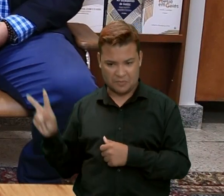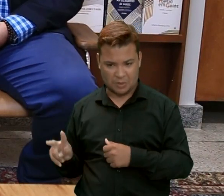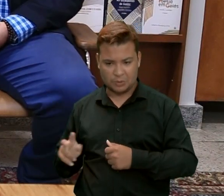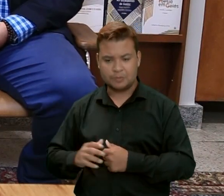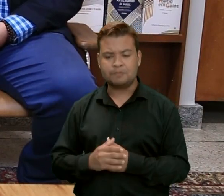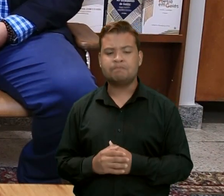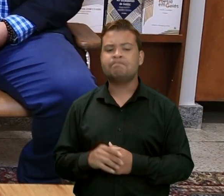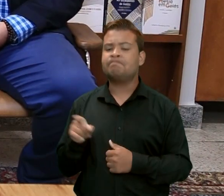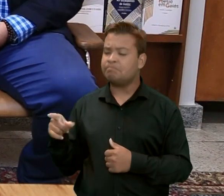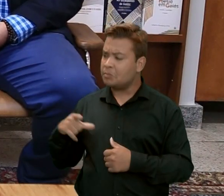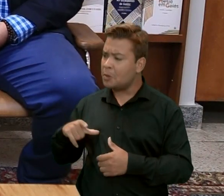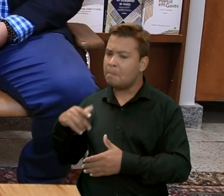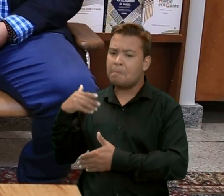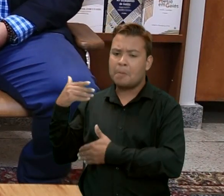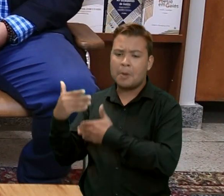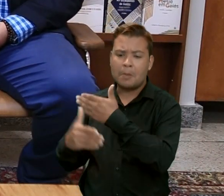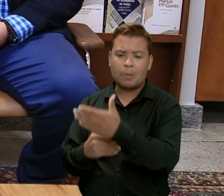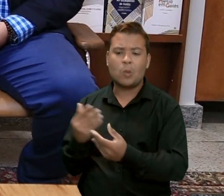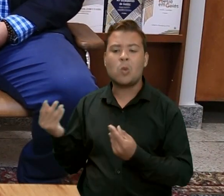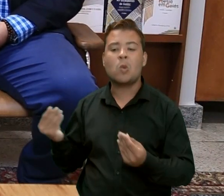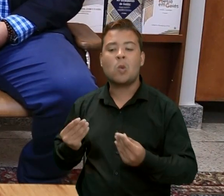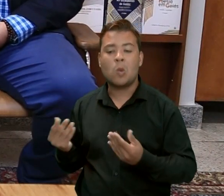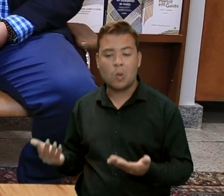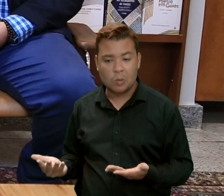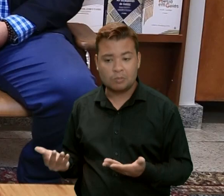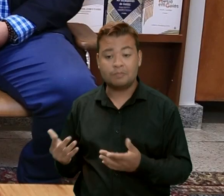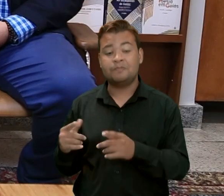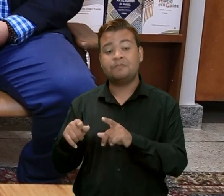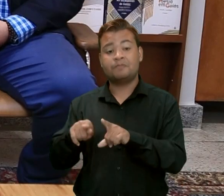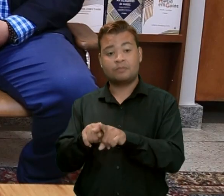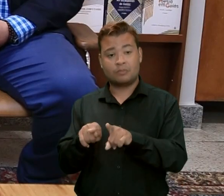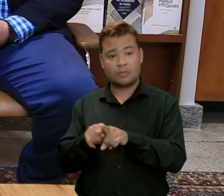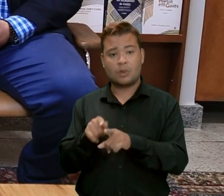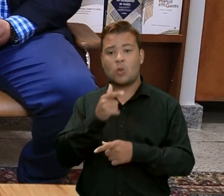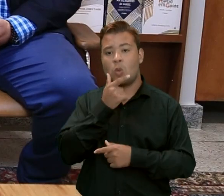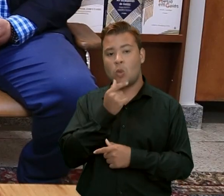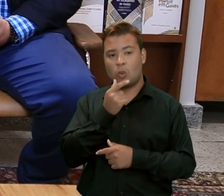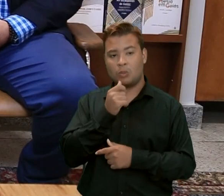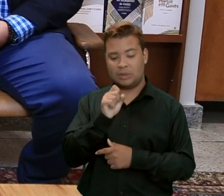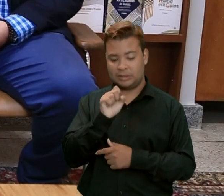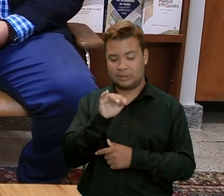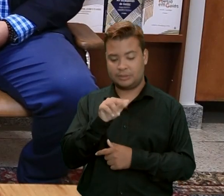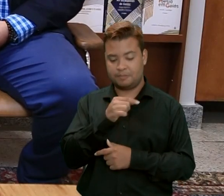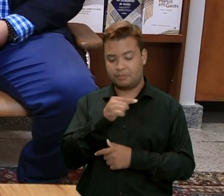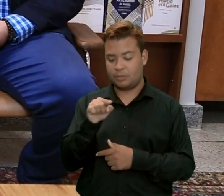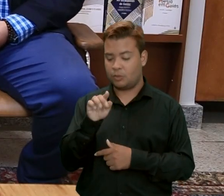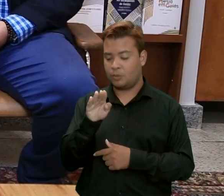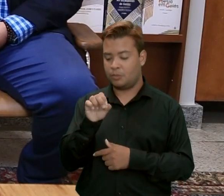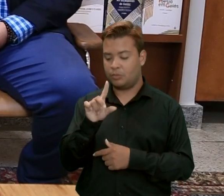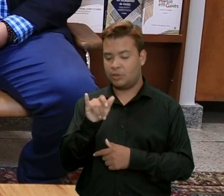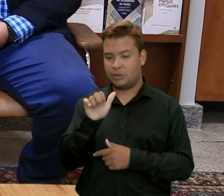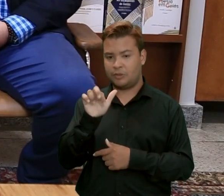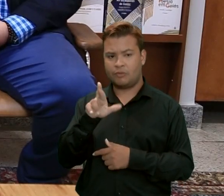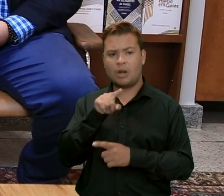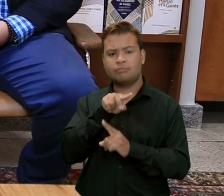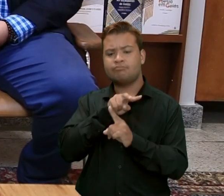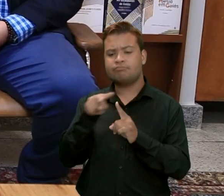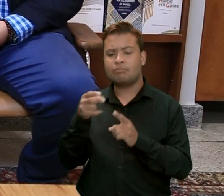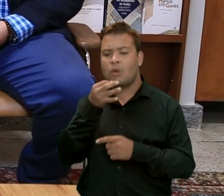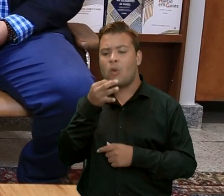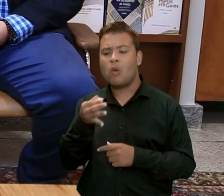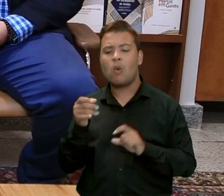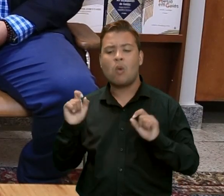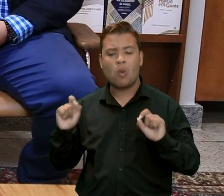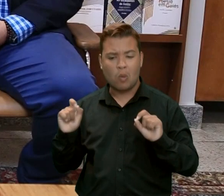esse processo e qual que era a visão de Simão Bolívar, né, que foi muito importante aí durante esse processo, qual que é a visão